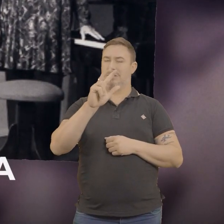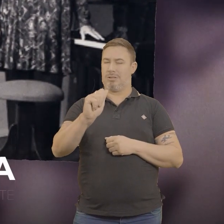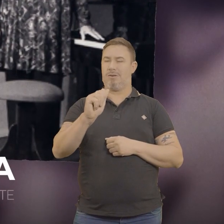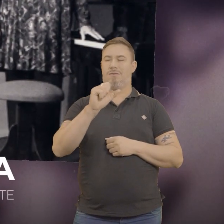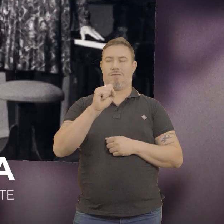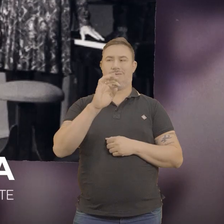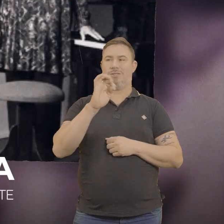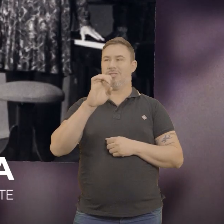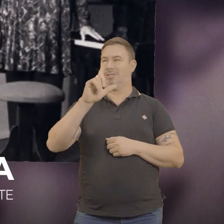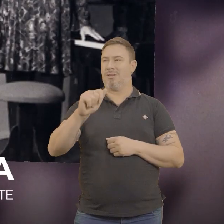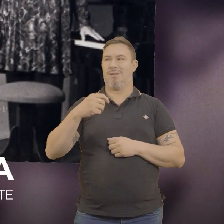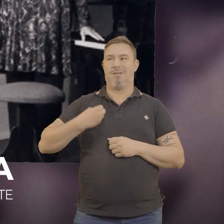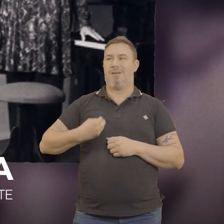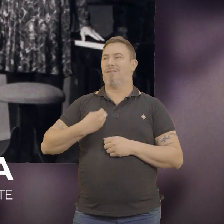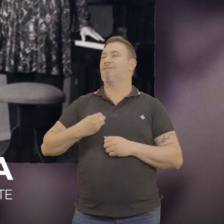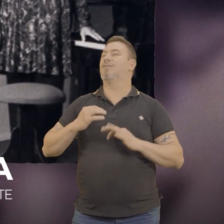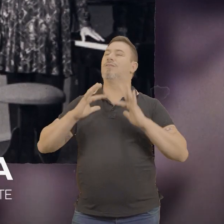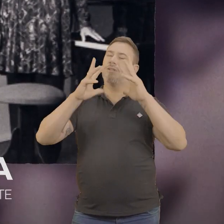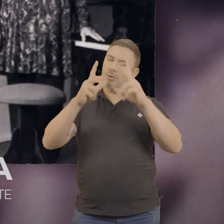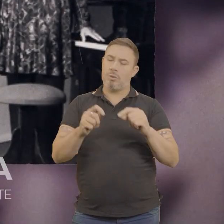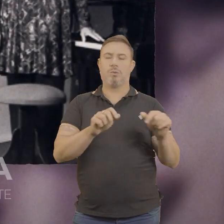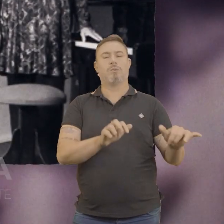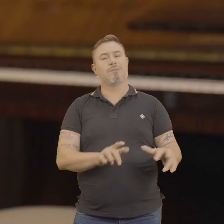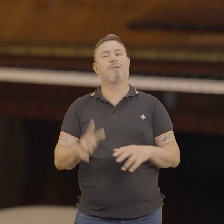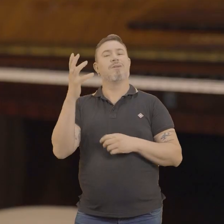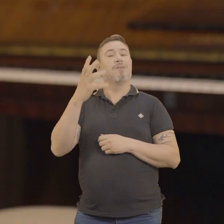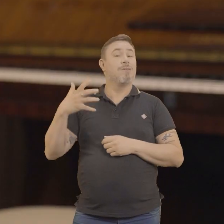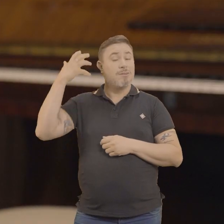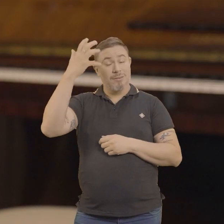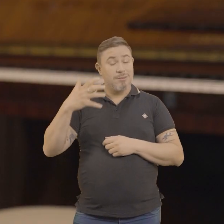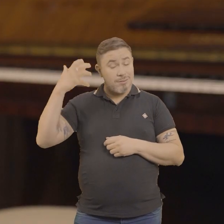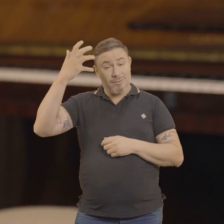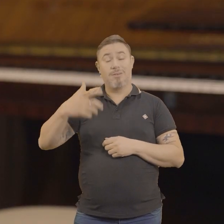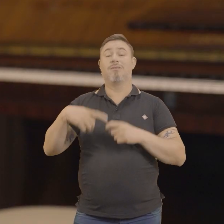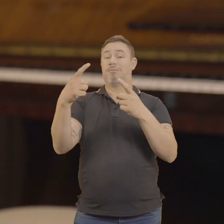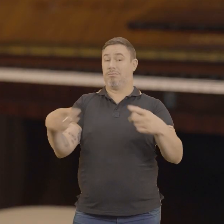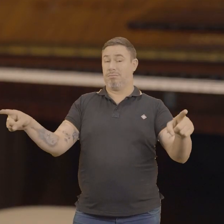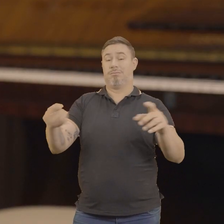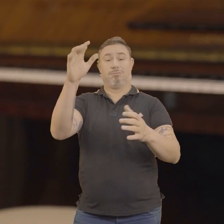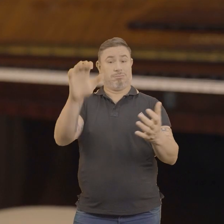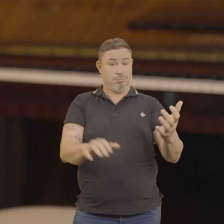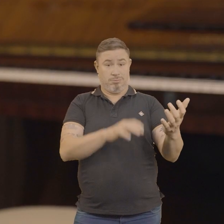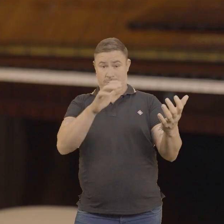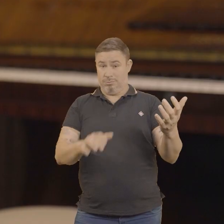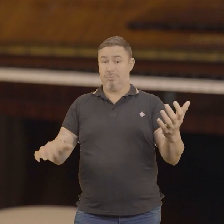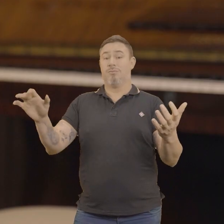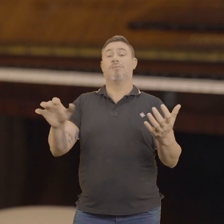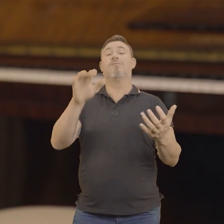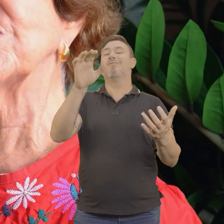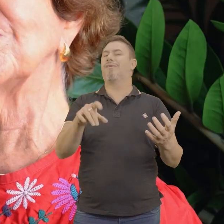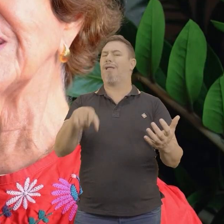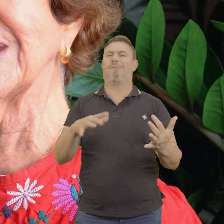Dalva Estela passou a vida inteira no conservatório. Ela cantava, ela tocava, ela regia. Era muito boa a Dalva